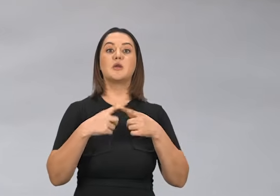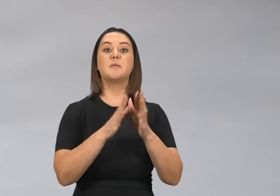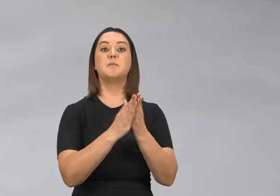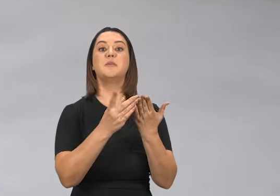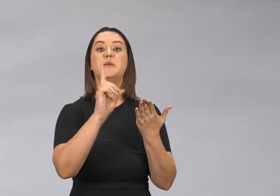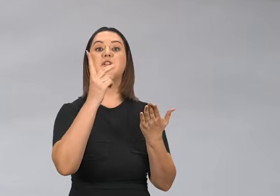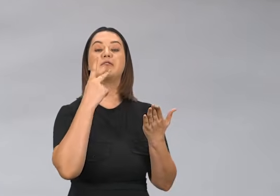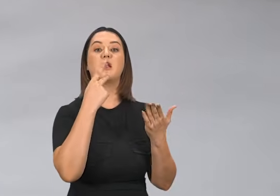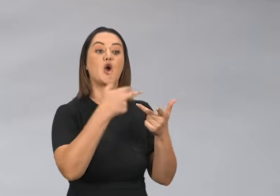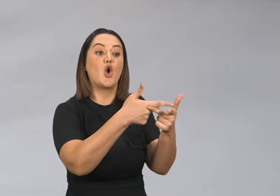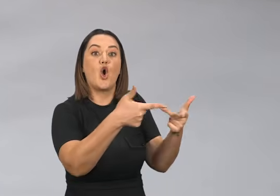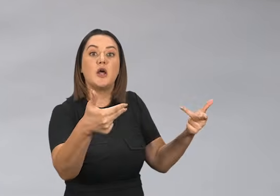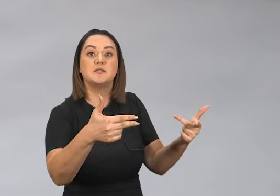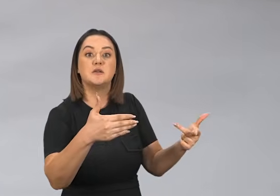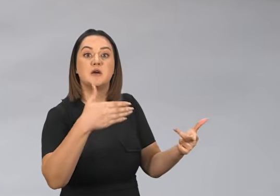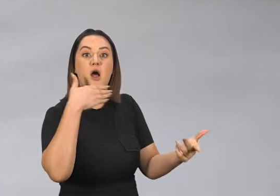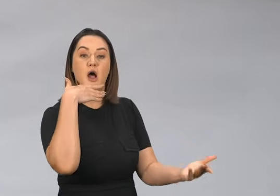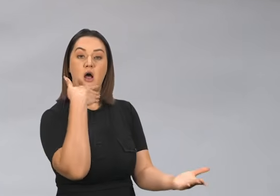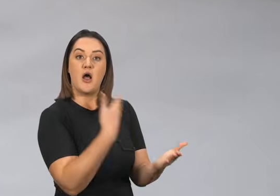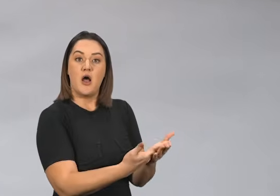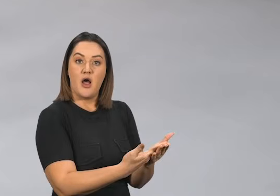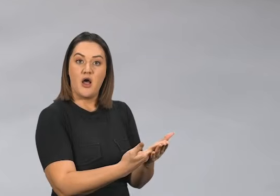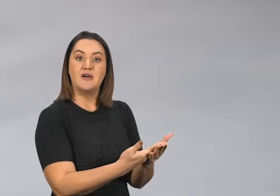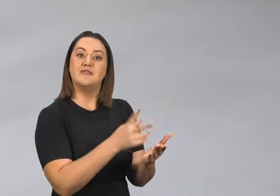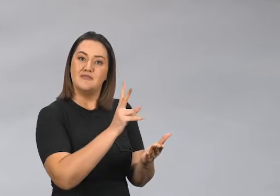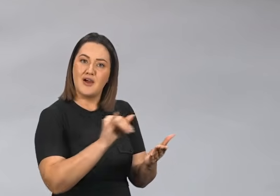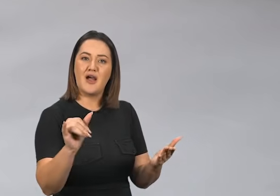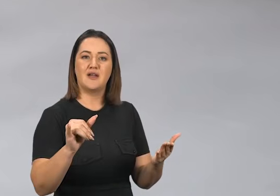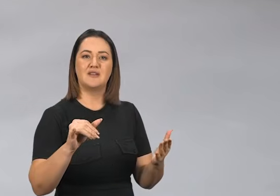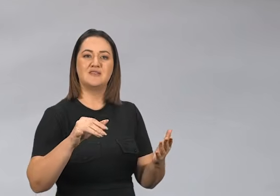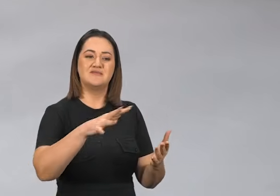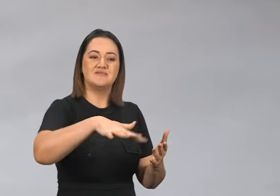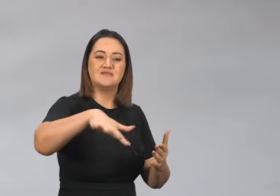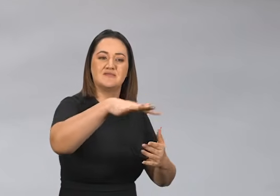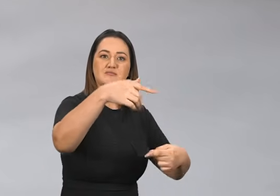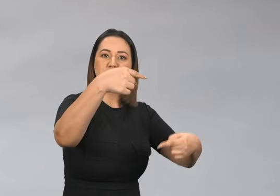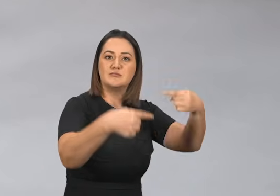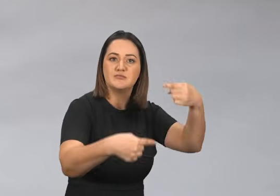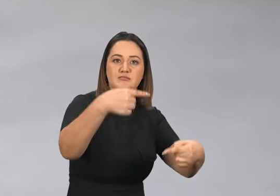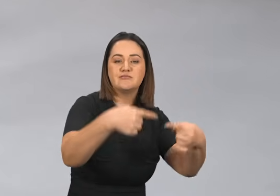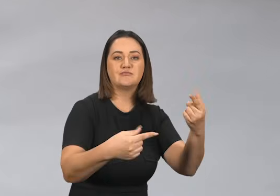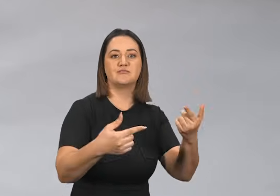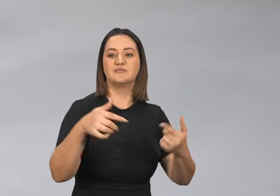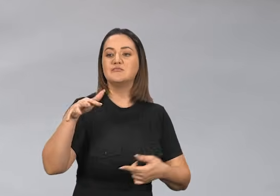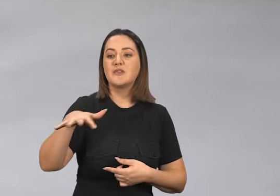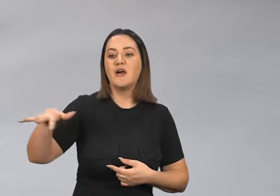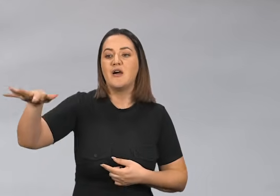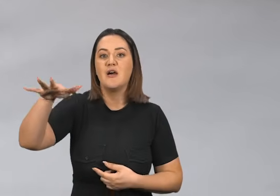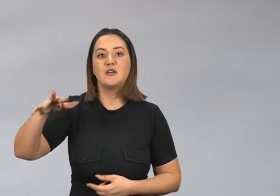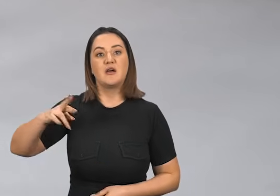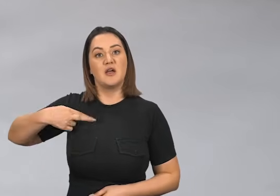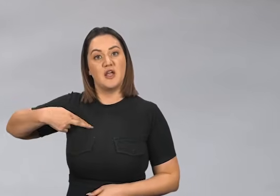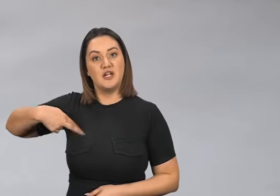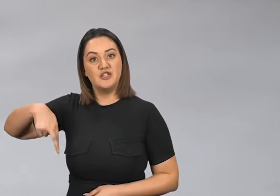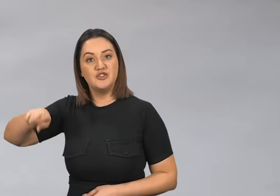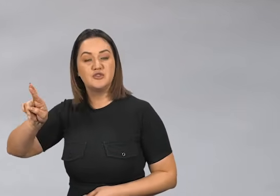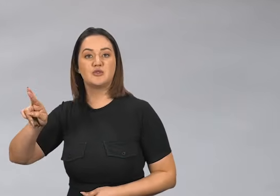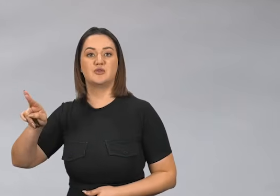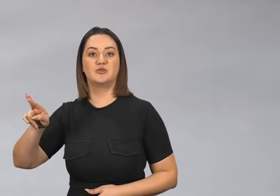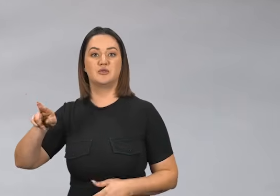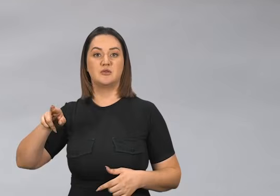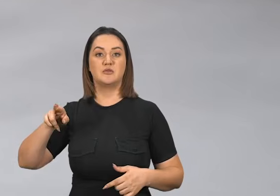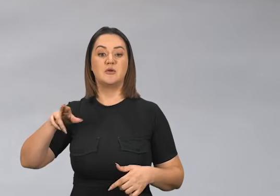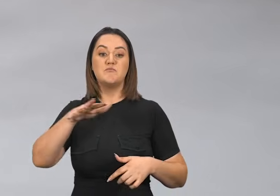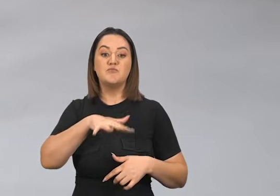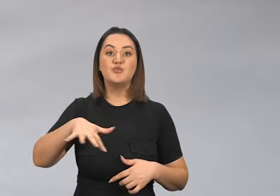assim, coisas espantosas, no mundo político, no mundo religioso,